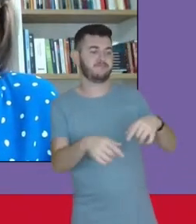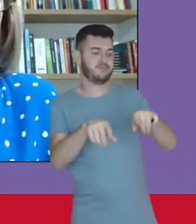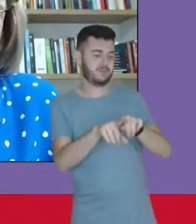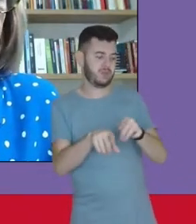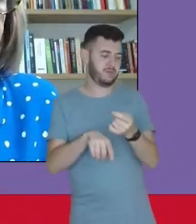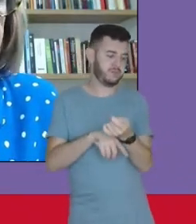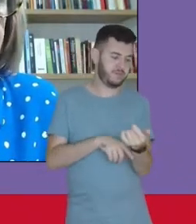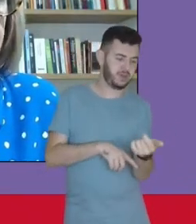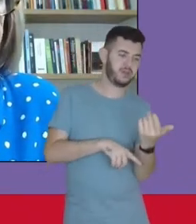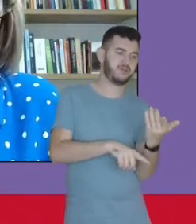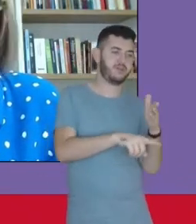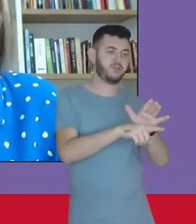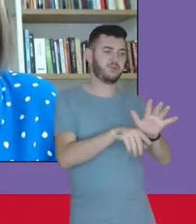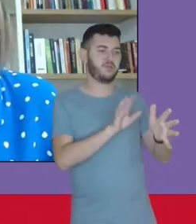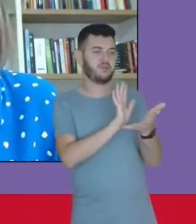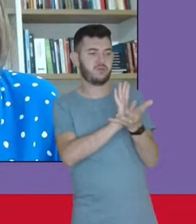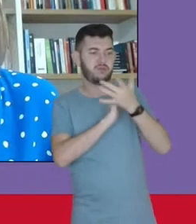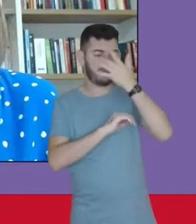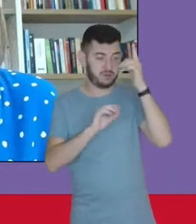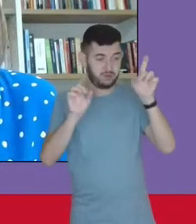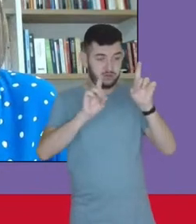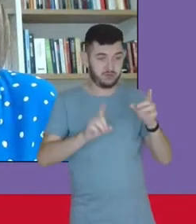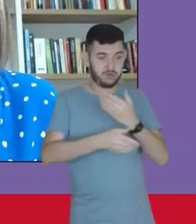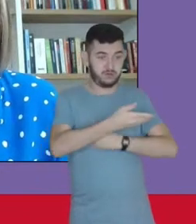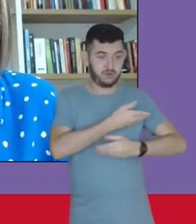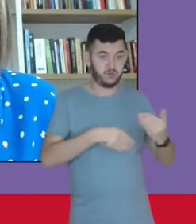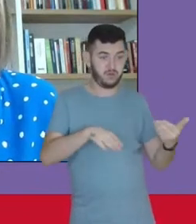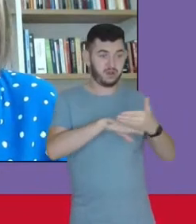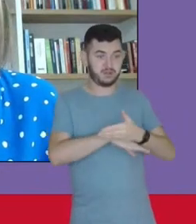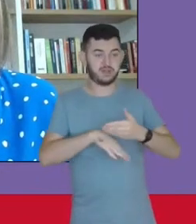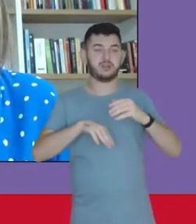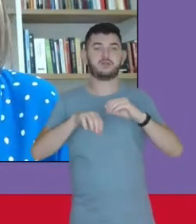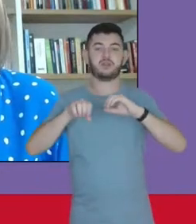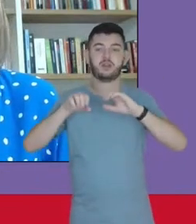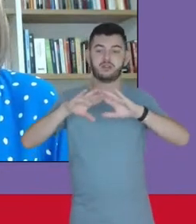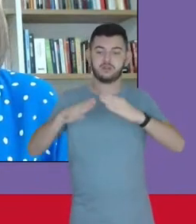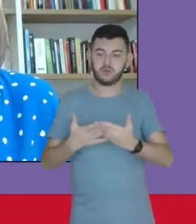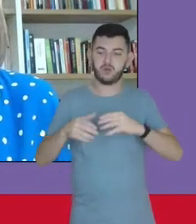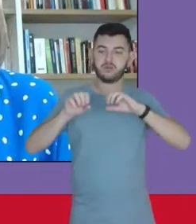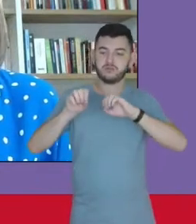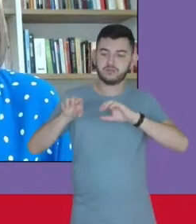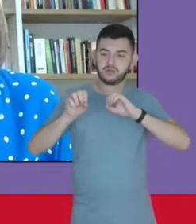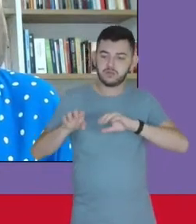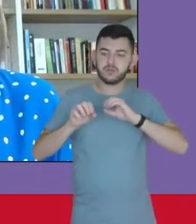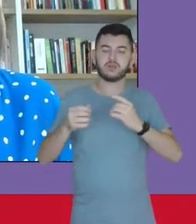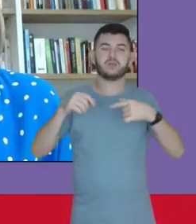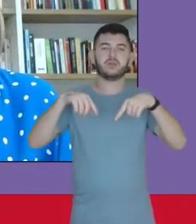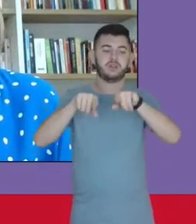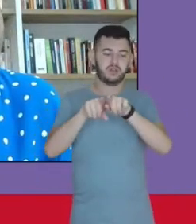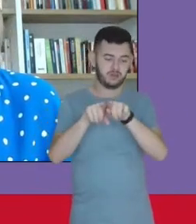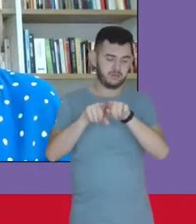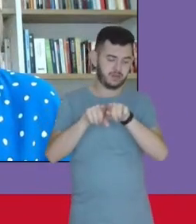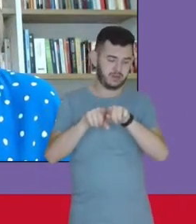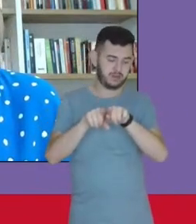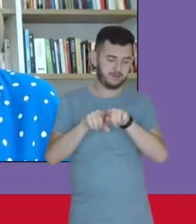muito importantes e efetivas com relação ao acesso à educação das pessoas com deficiência, e também,